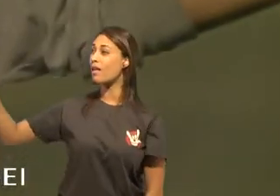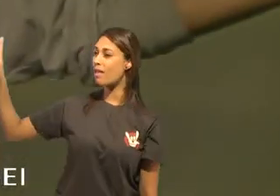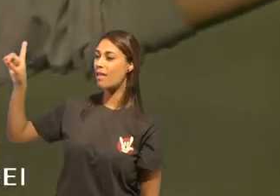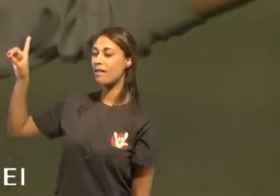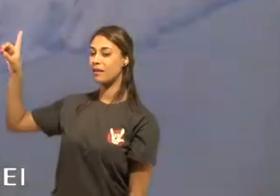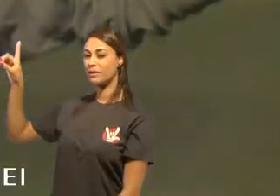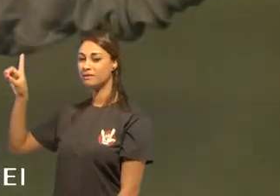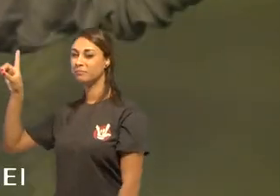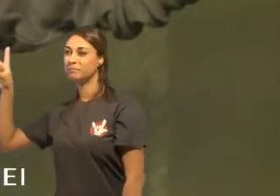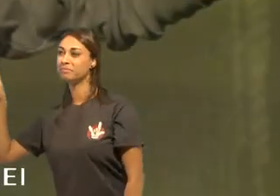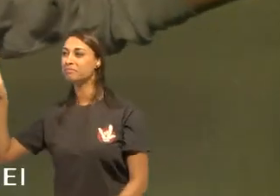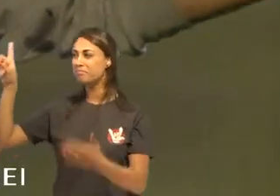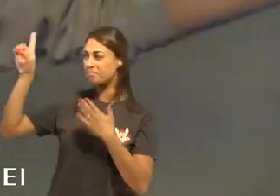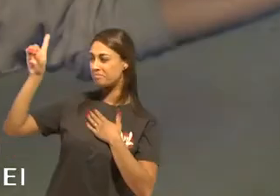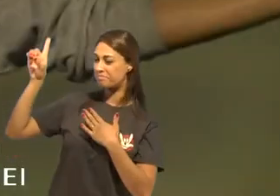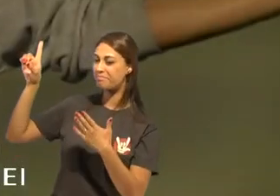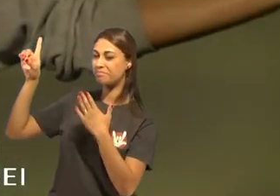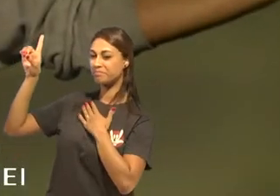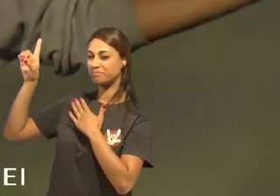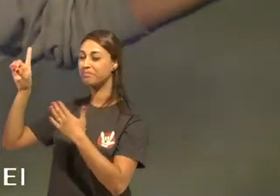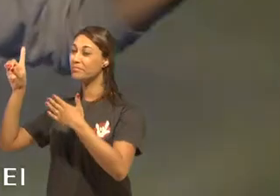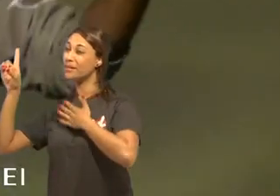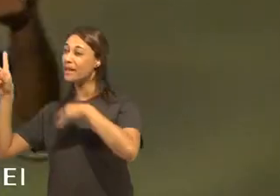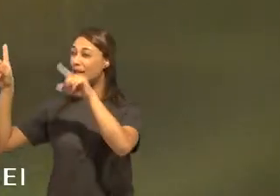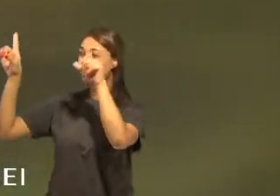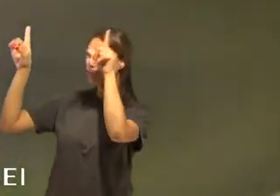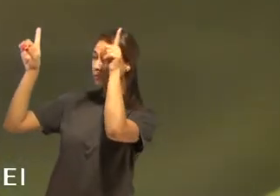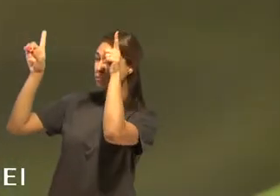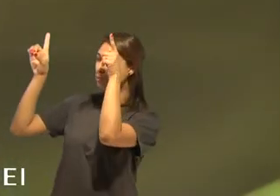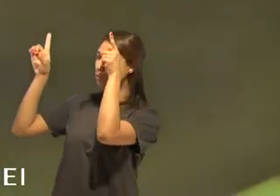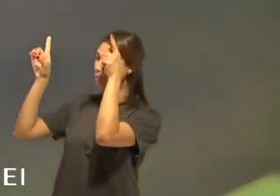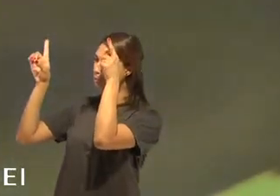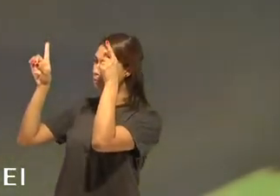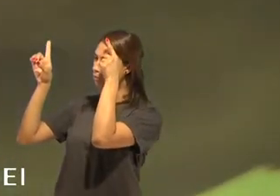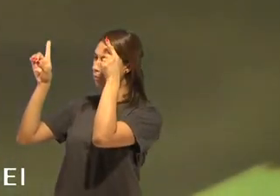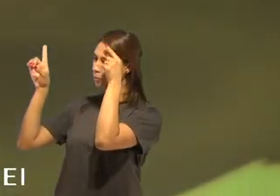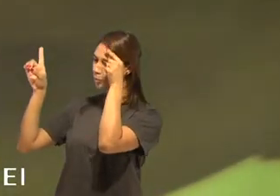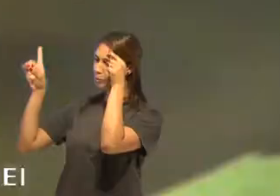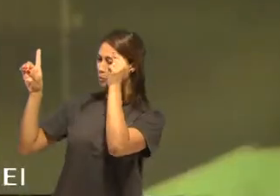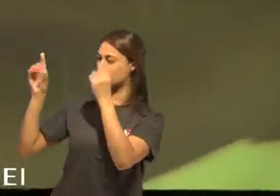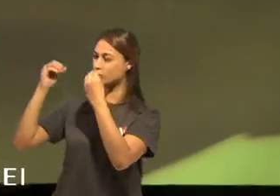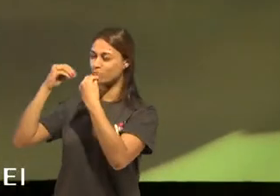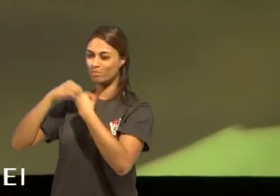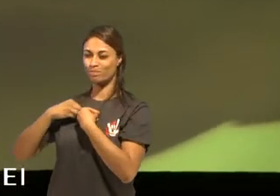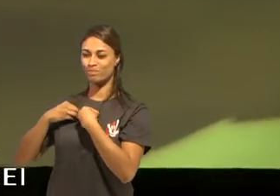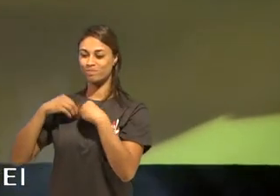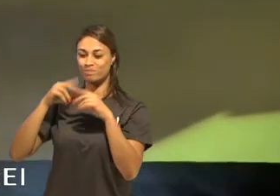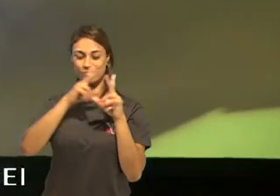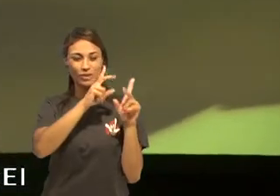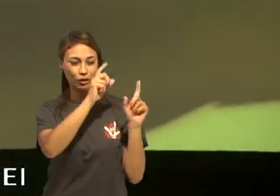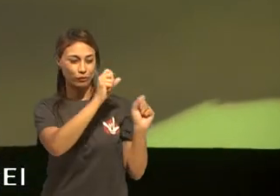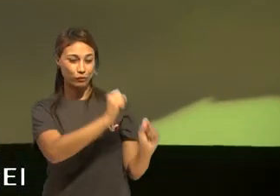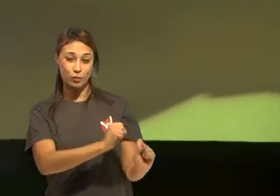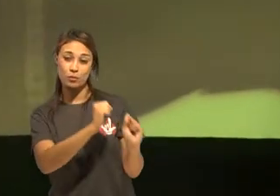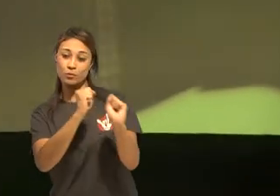estarei. Ele é o meu Deus, meu refúgio e